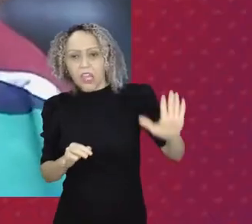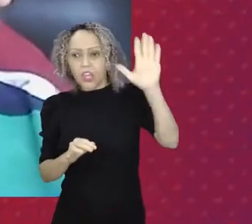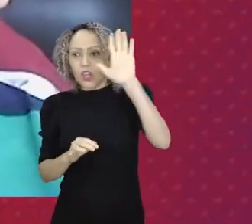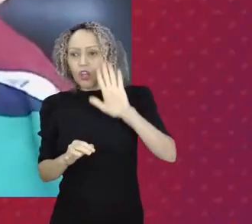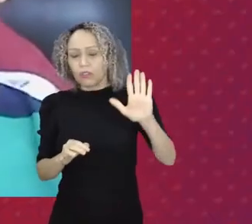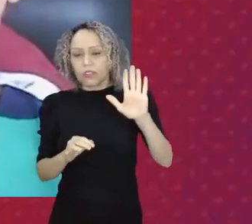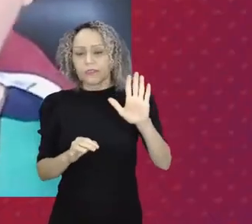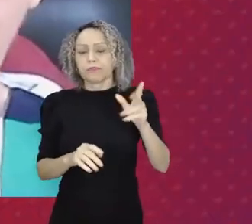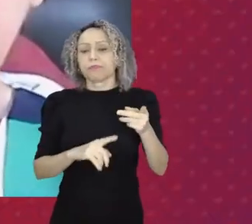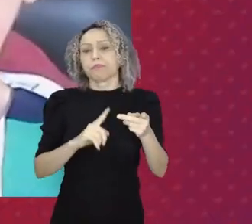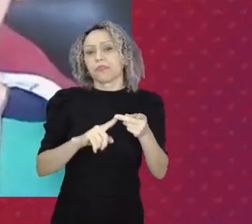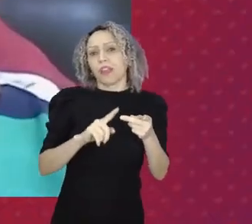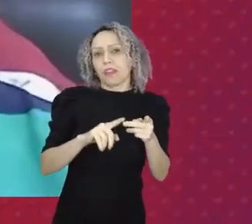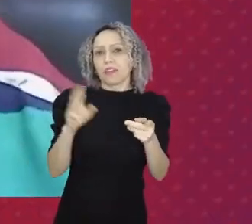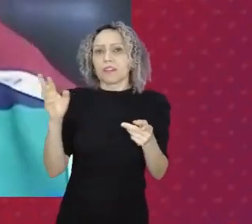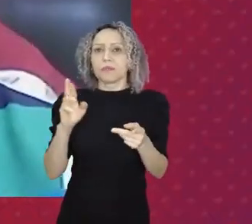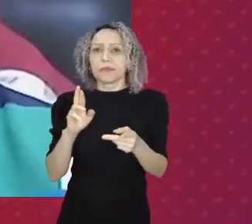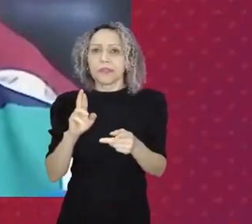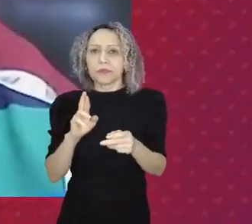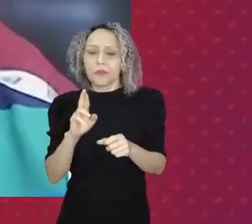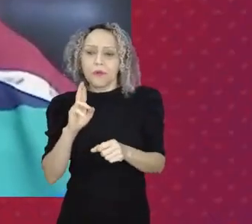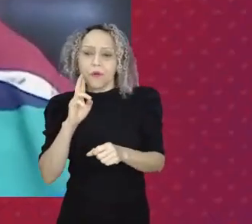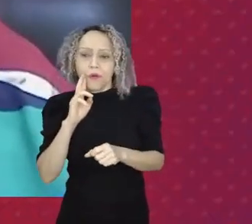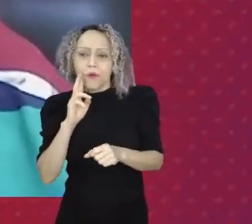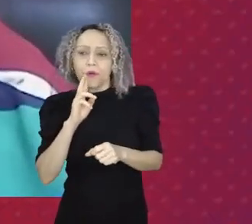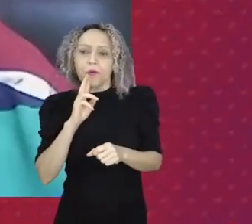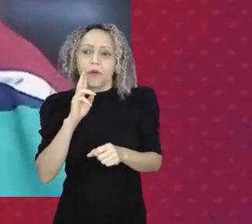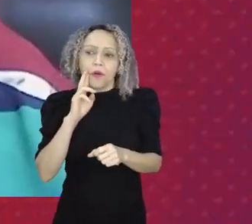para Rondônia, o Acre,